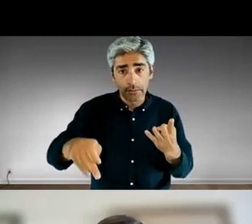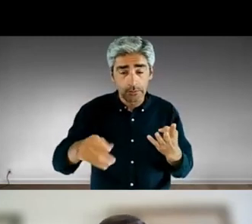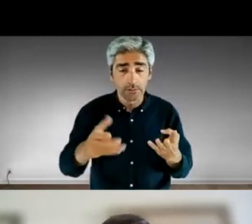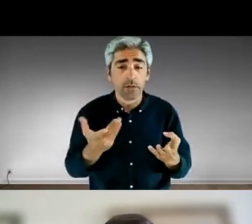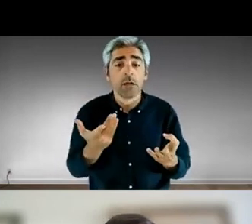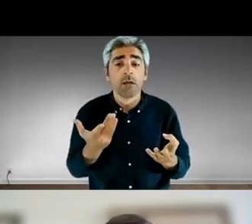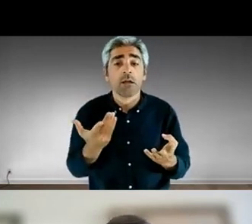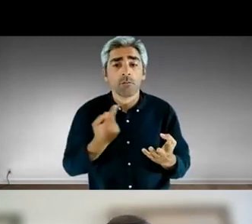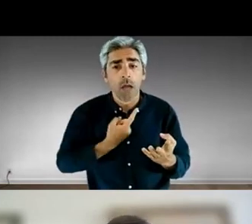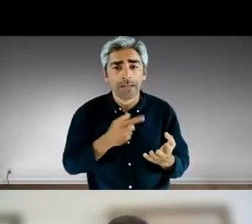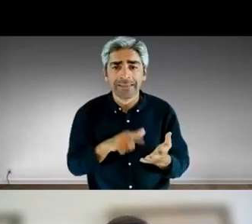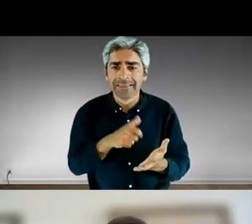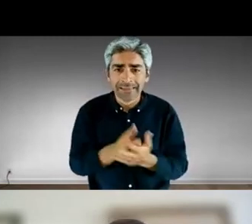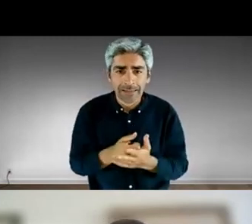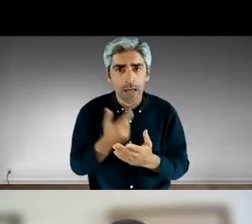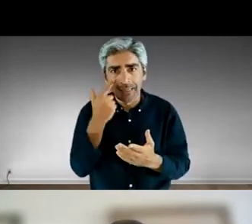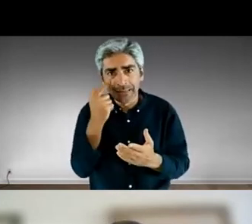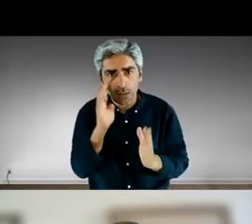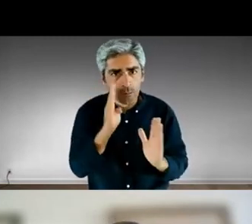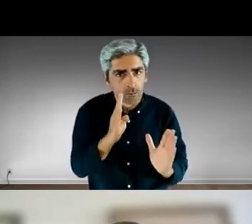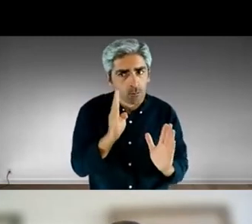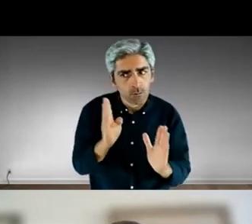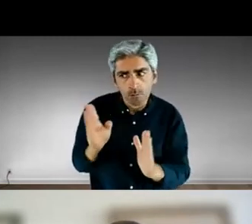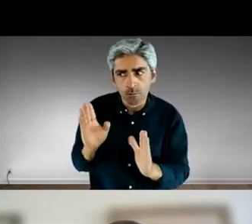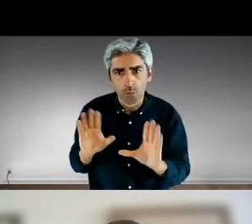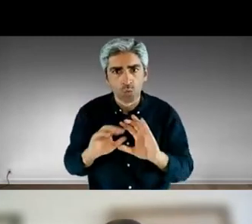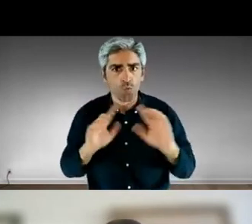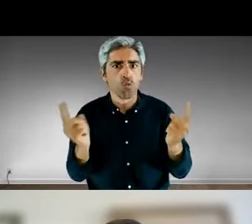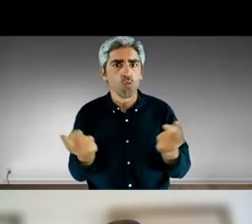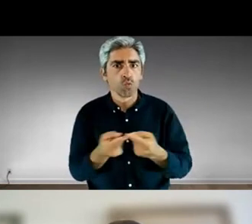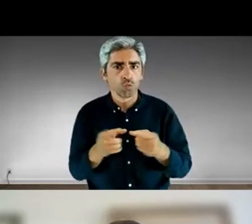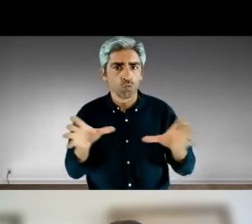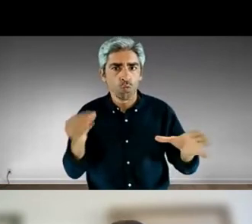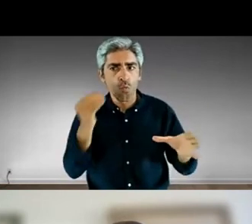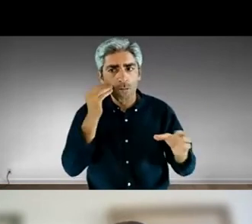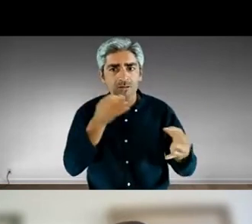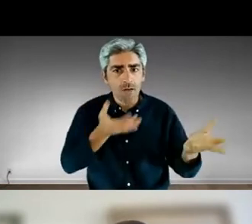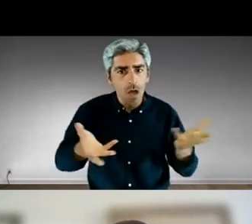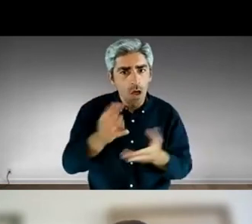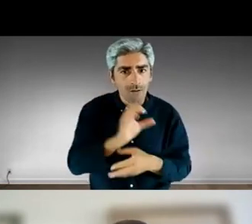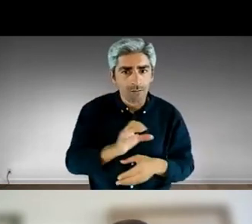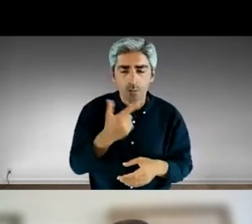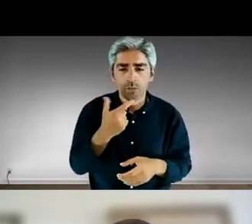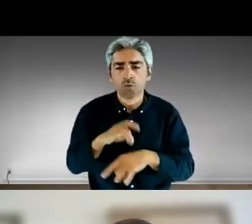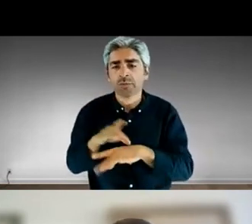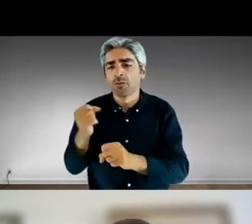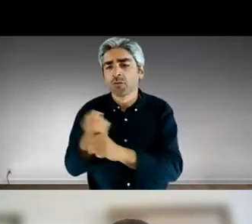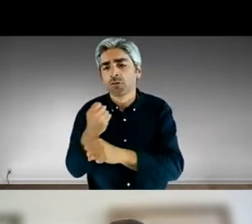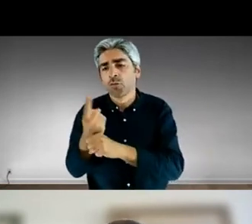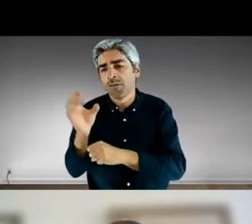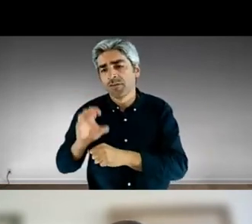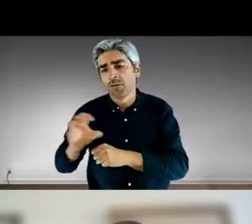obriga-nos a estar sempre atentos ao todo como se fala. Não posso ter um hospital a funcionar de uma